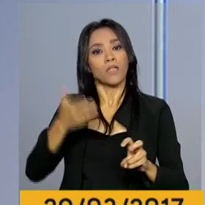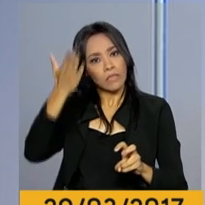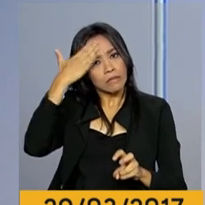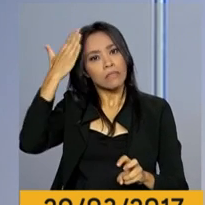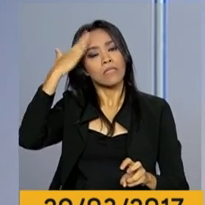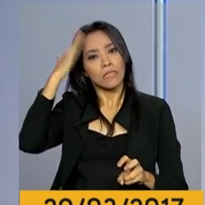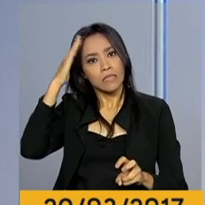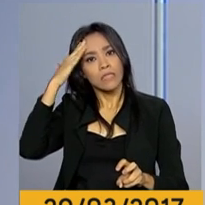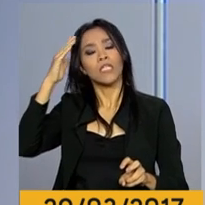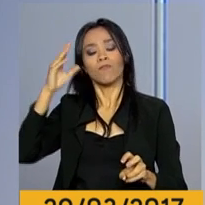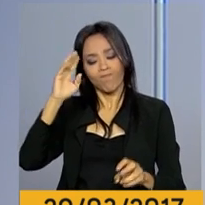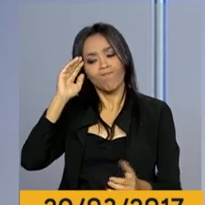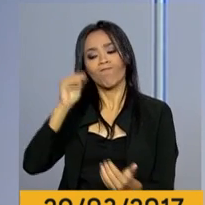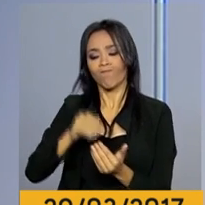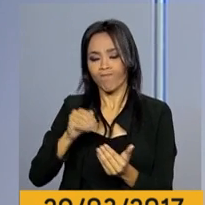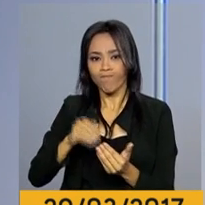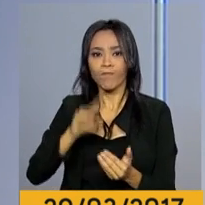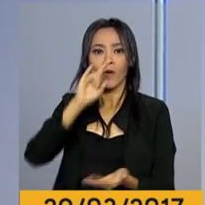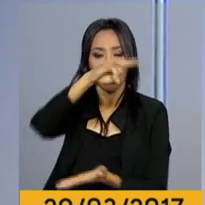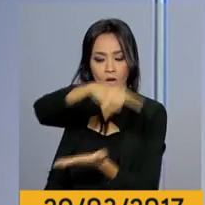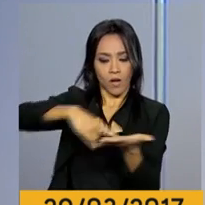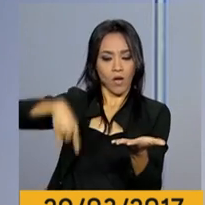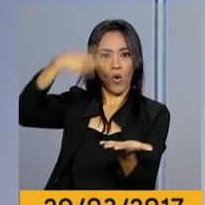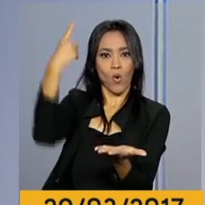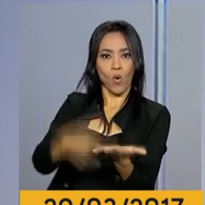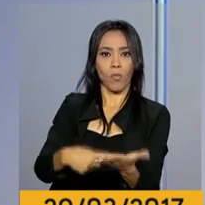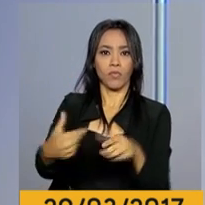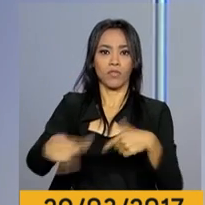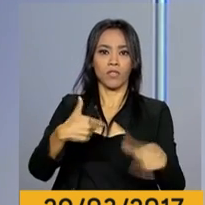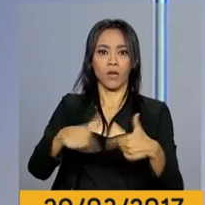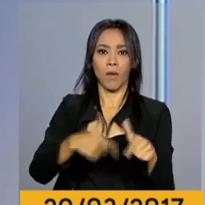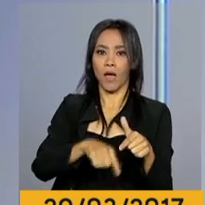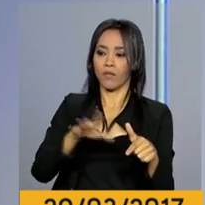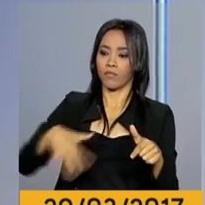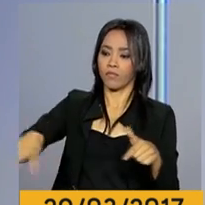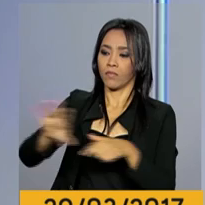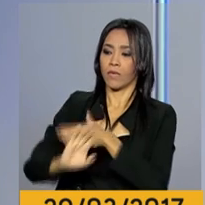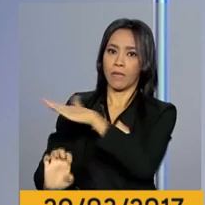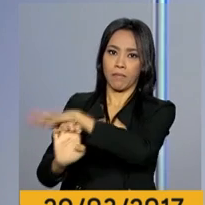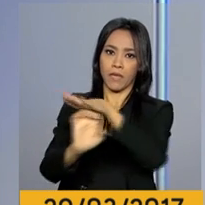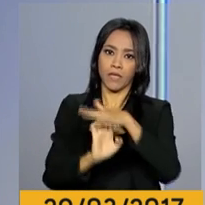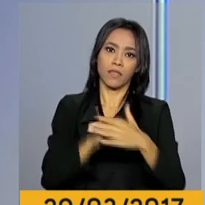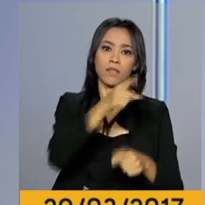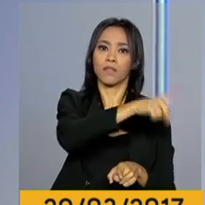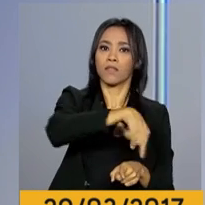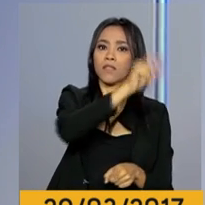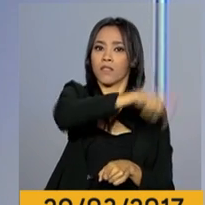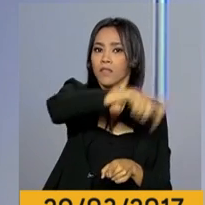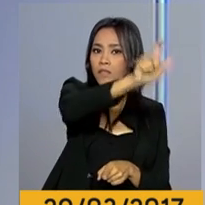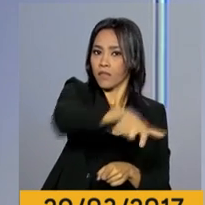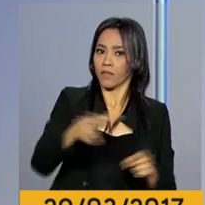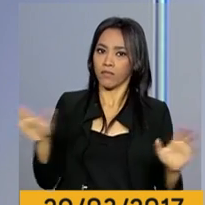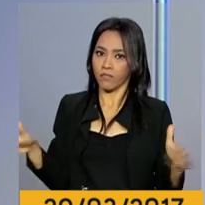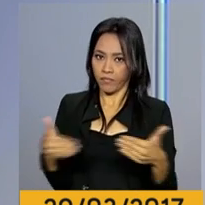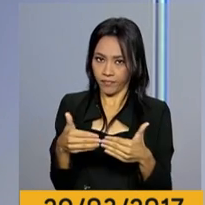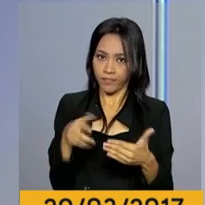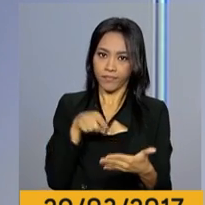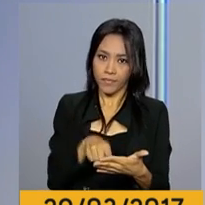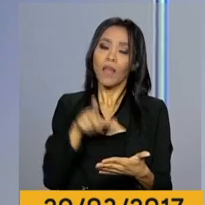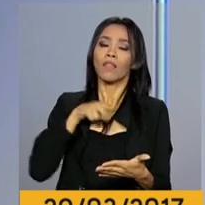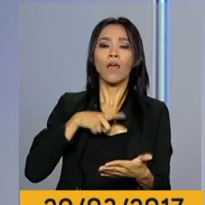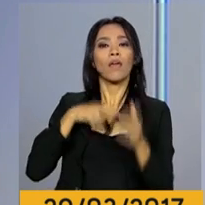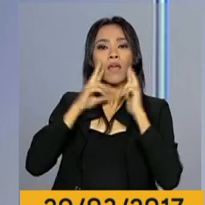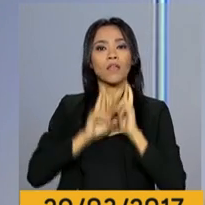acordos coletivos de trabalho ora bem como a longo elenco um longo rol de direitos do trabalhador neste